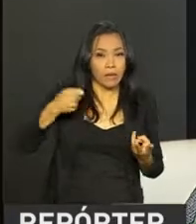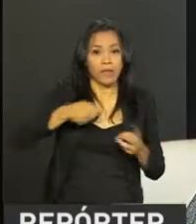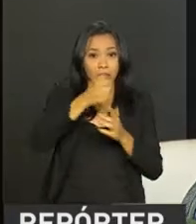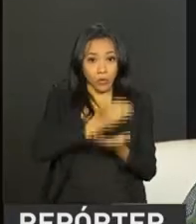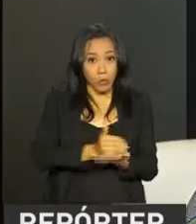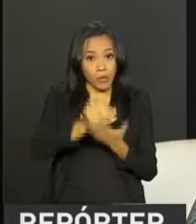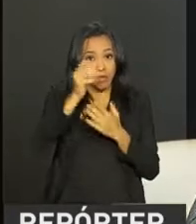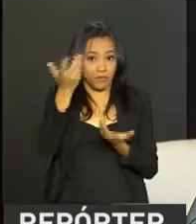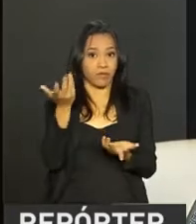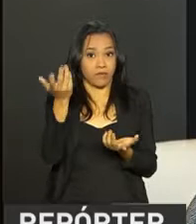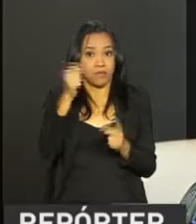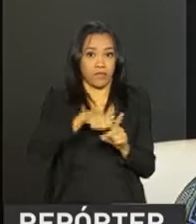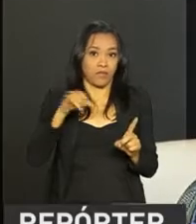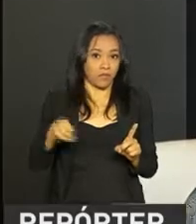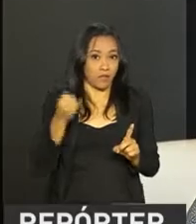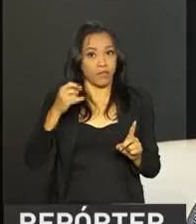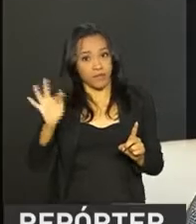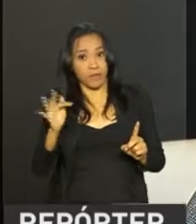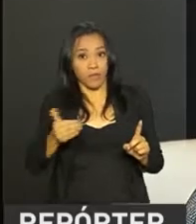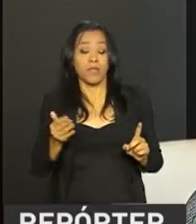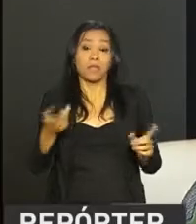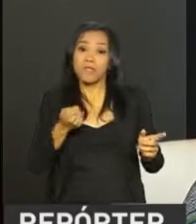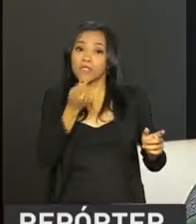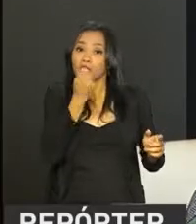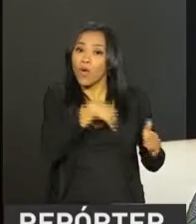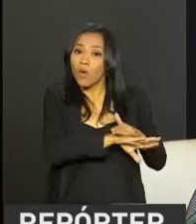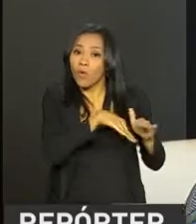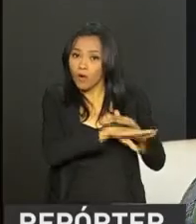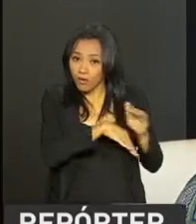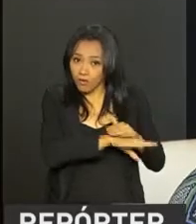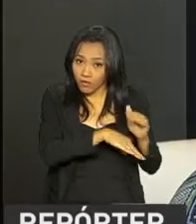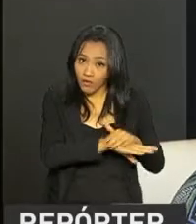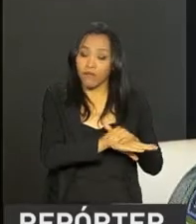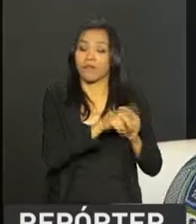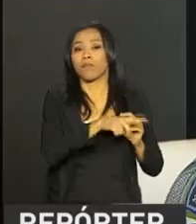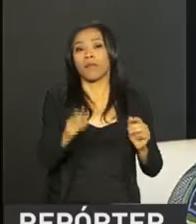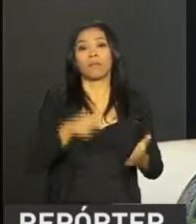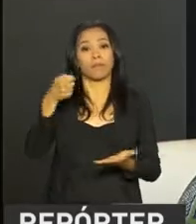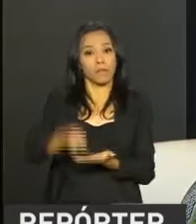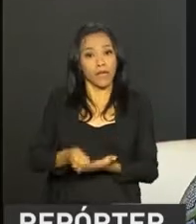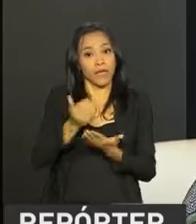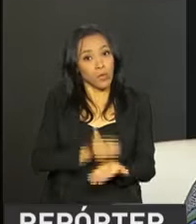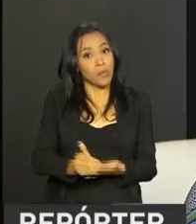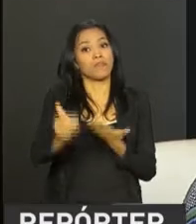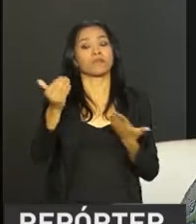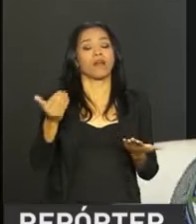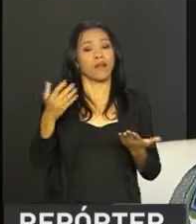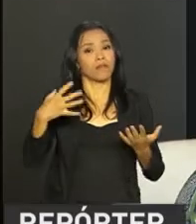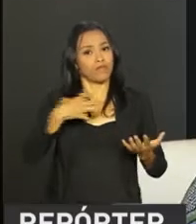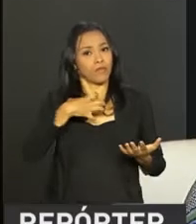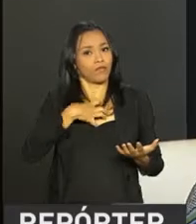ano, ao longo do ano, nós temos que buscar, então, uma reserva para esse tipo de atitude, para esse tipo de dívida, e começar a agir de